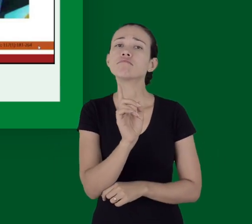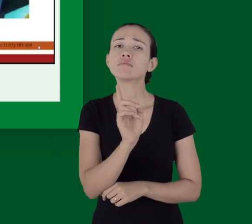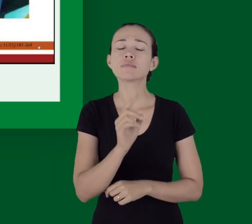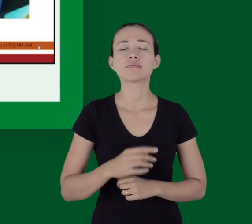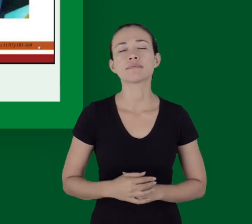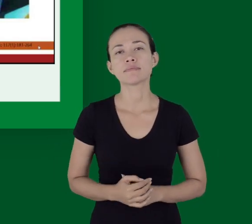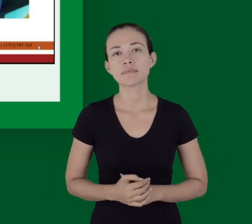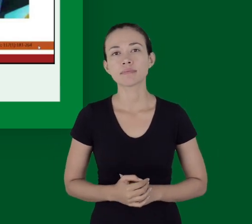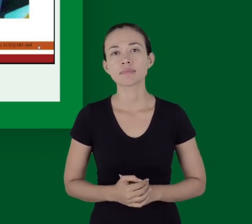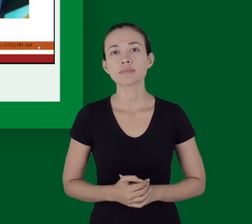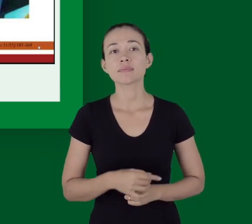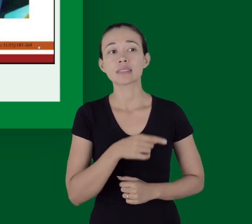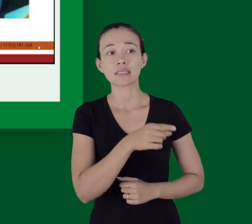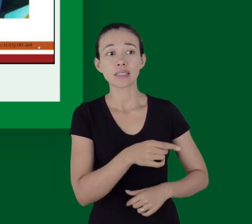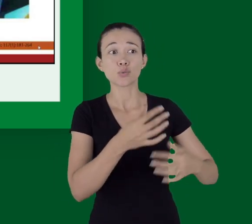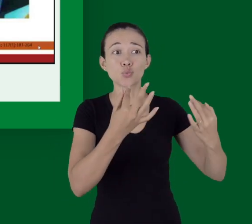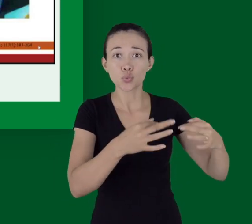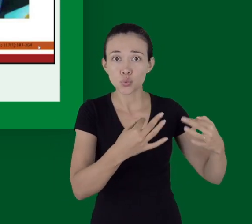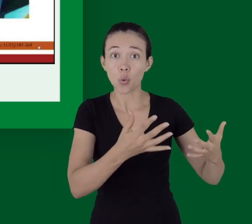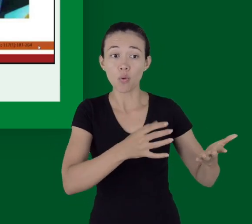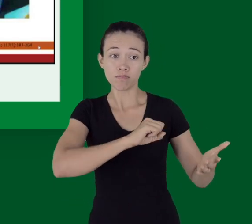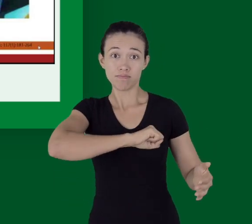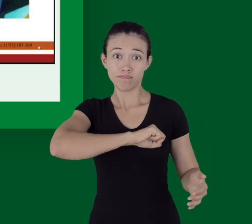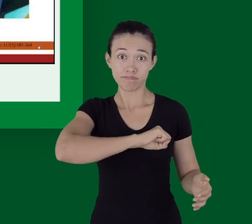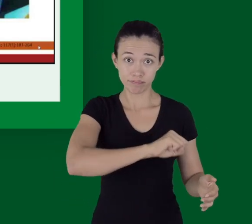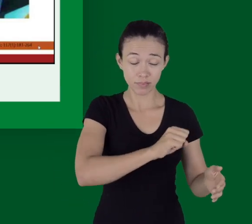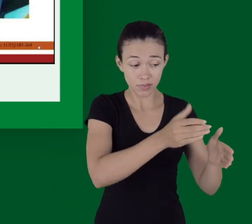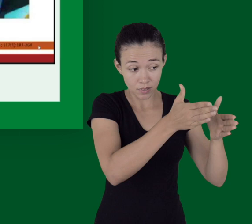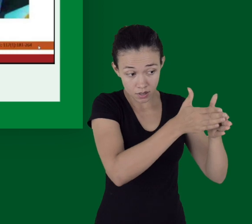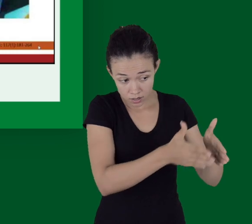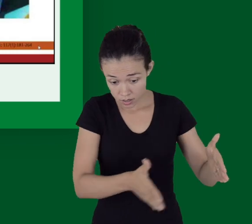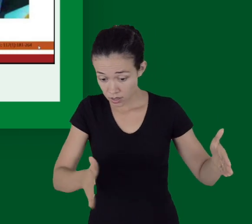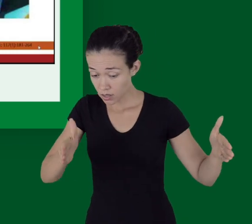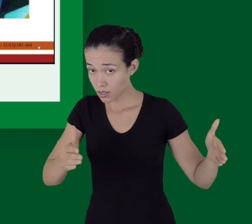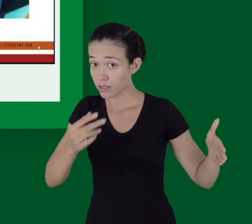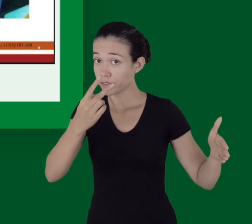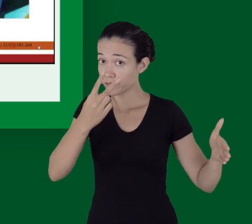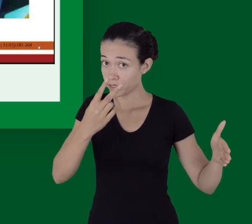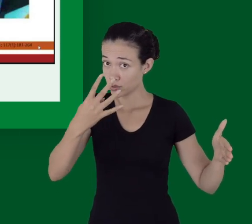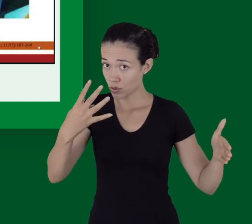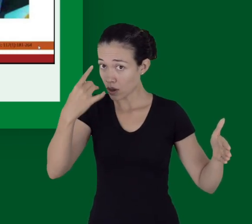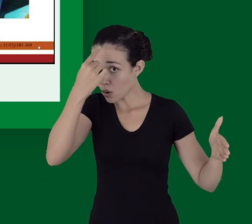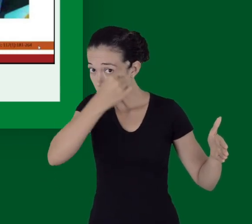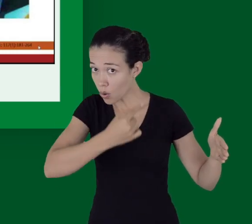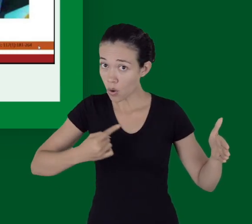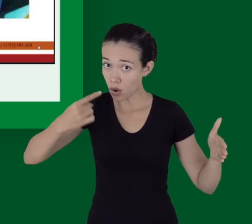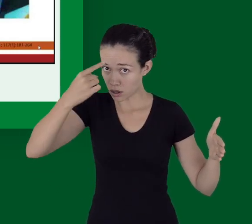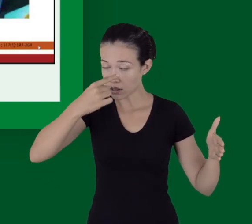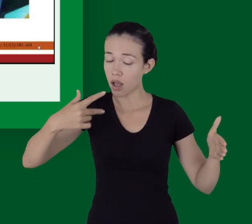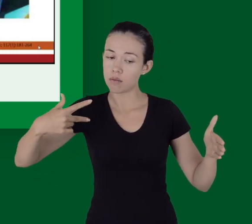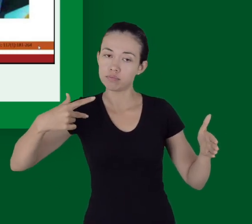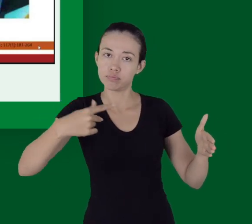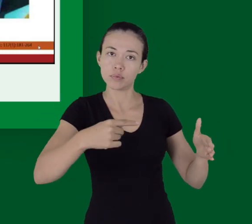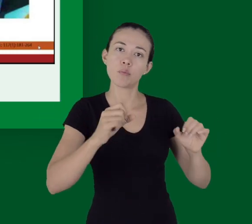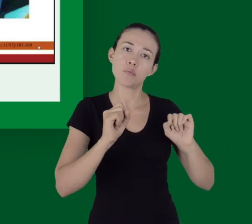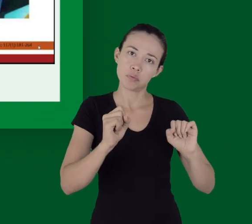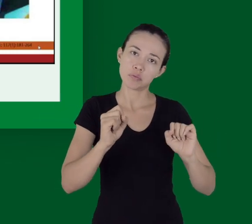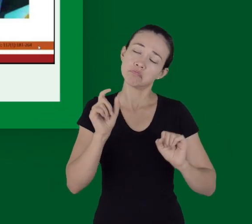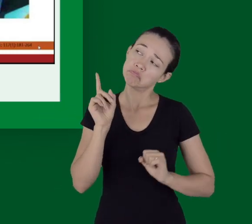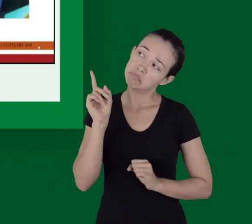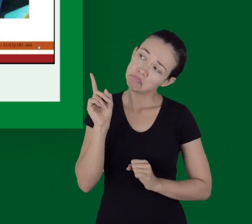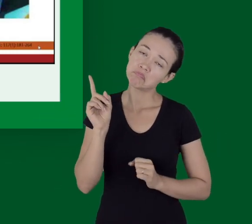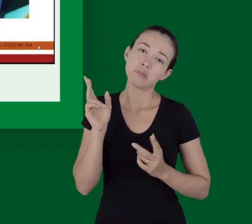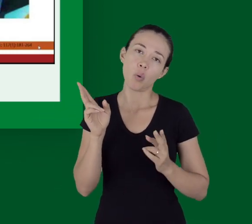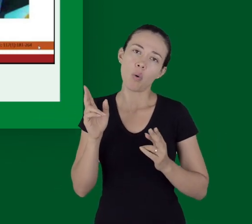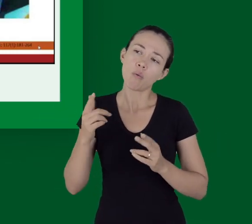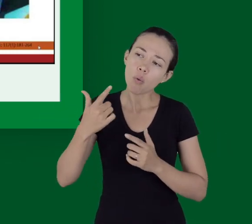não faz na fase aguda. A gente tem que fazer nas primeiras 24 horas da dor. Então, você não precisa fazer agora. Você pode